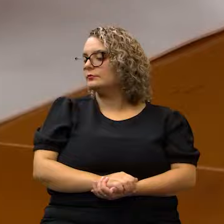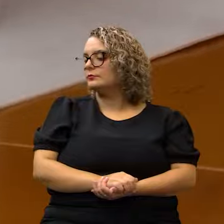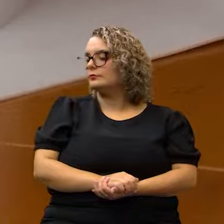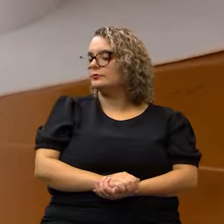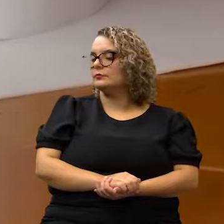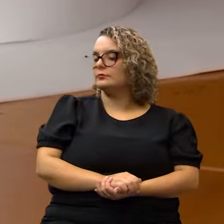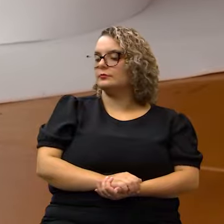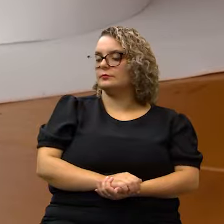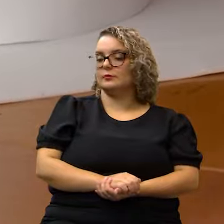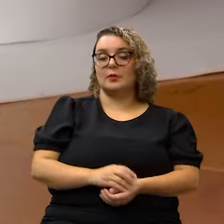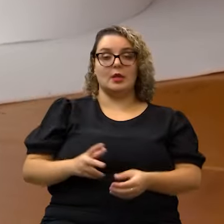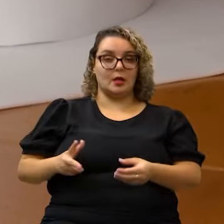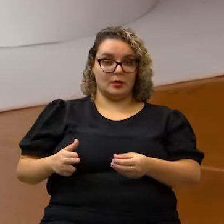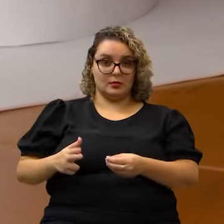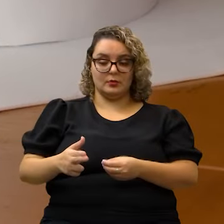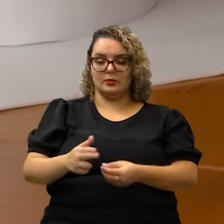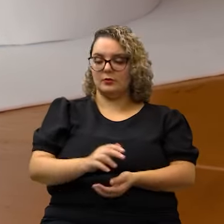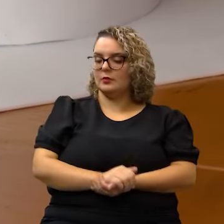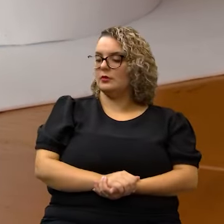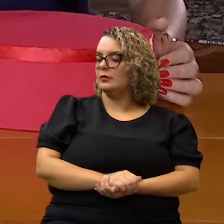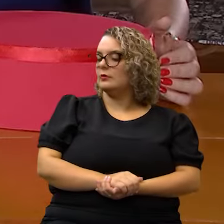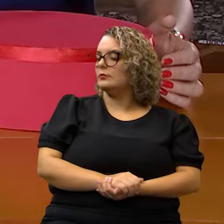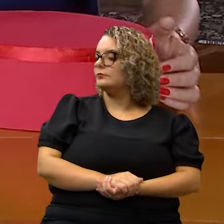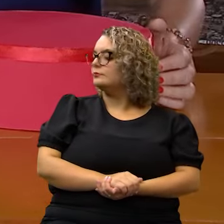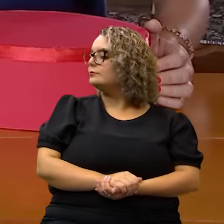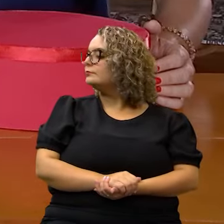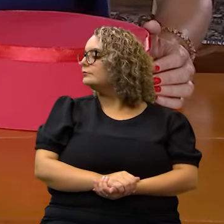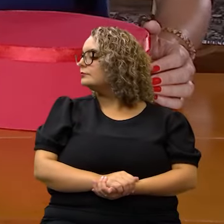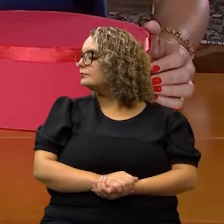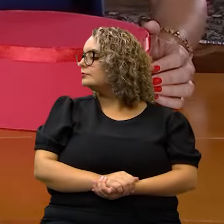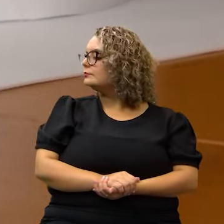Vira. Eu já venho com a tesoura, corto esse excesso aqui, ó.